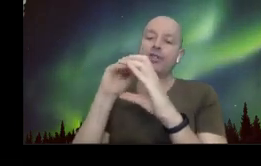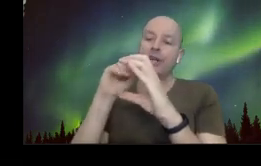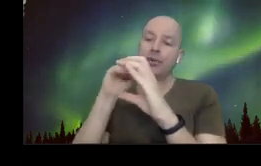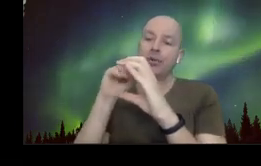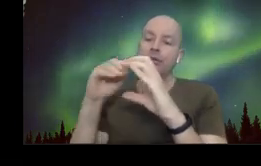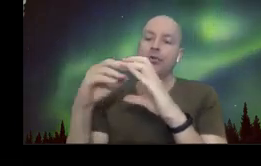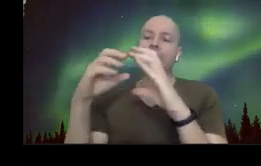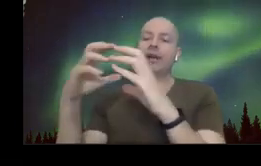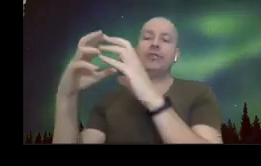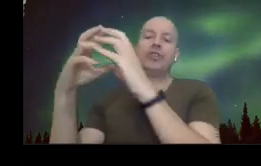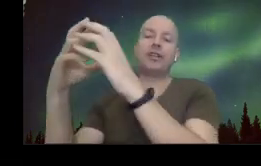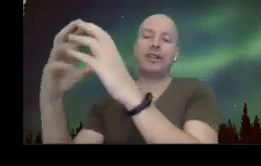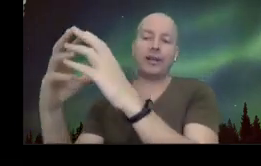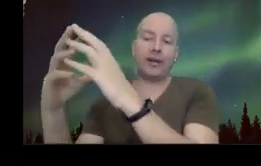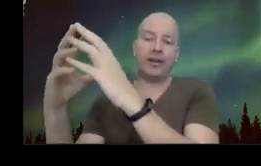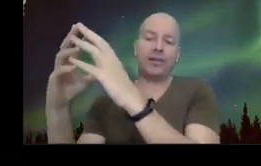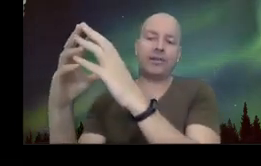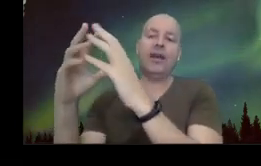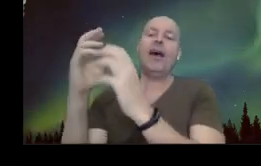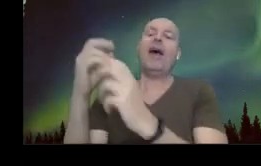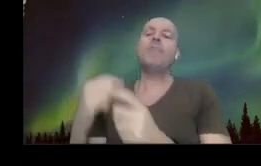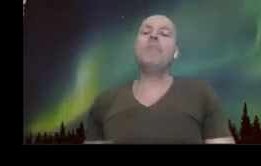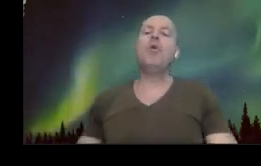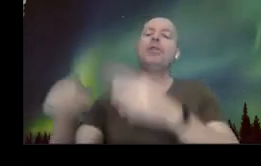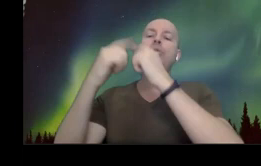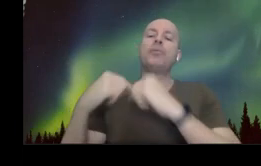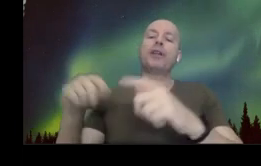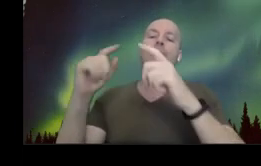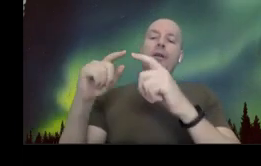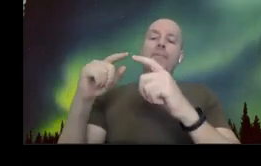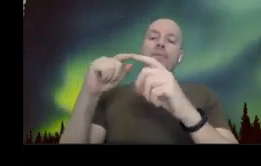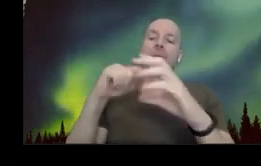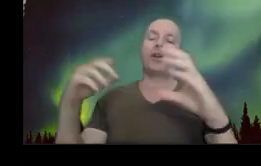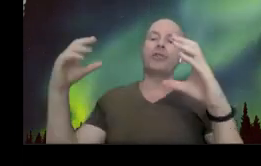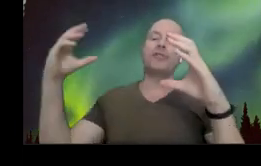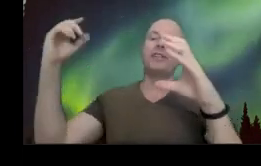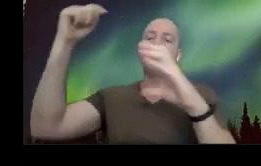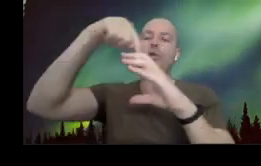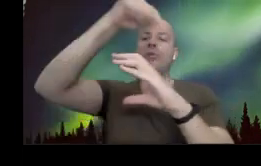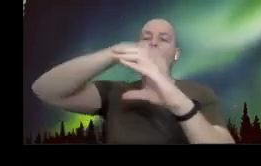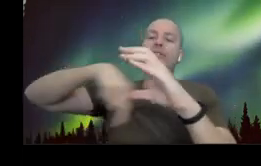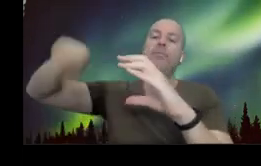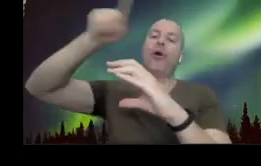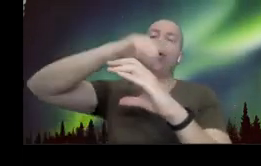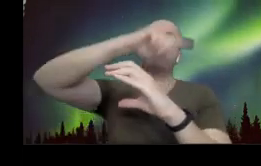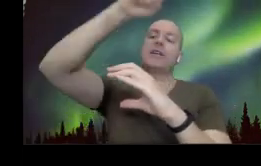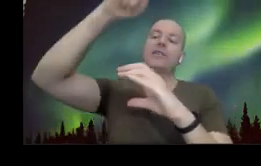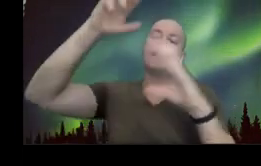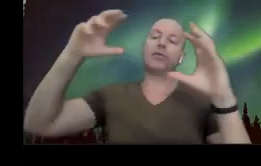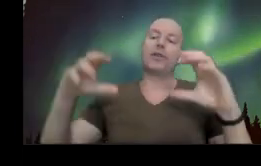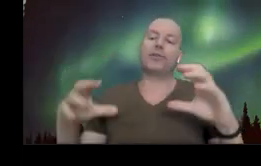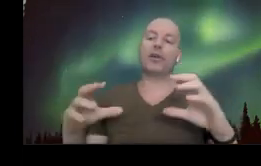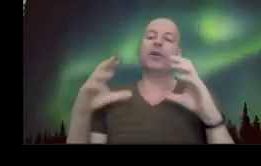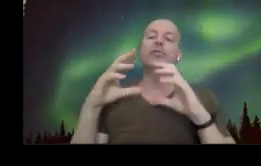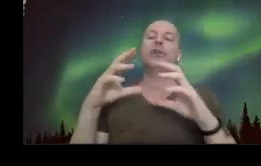estar protegendo nos 3 de 33 é muito menor, porque você vai ter muito mais